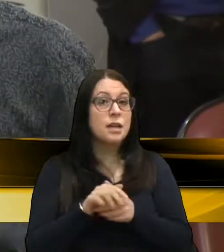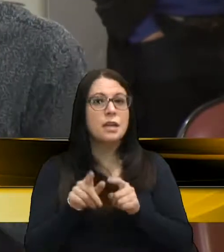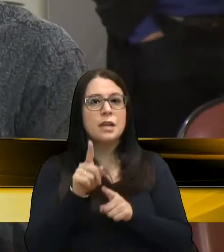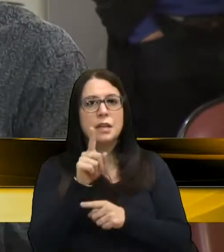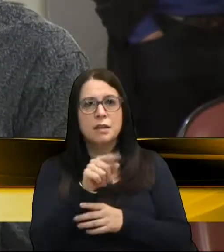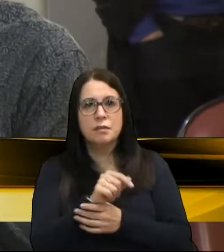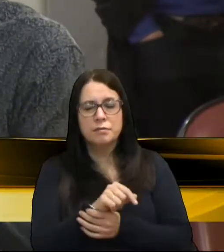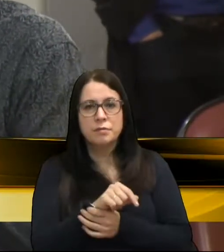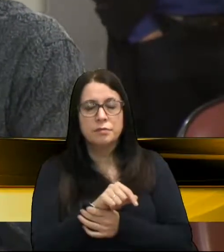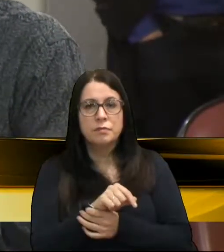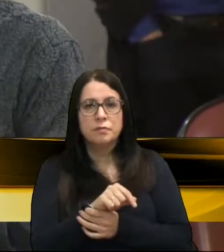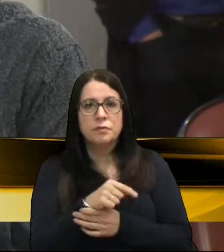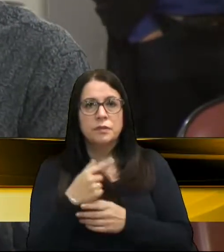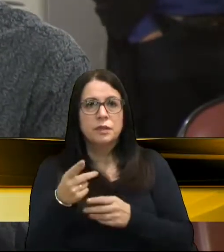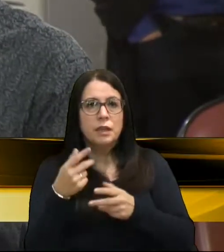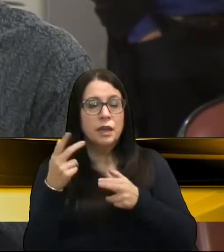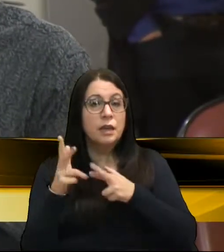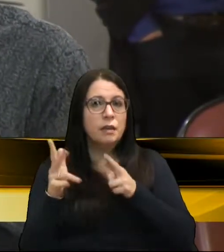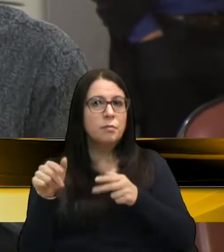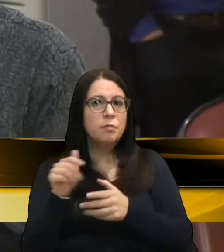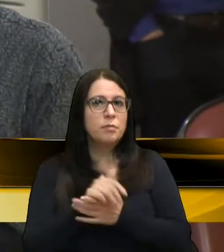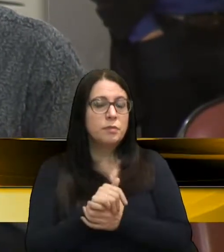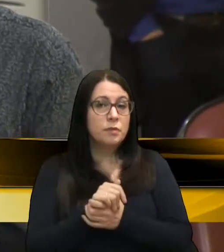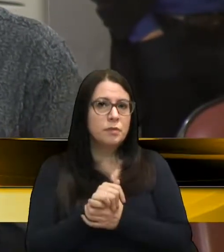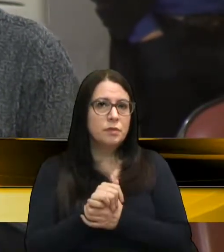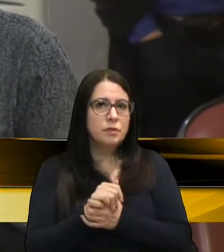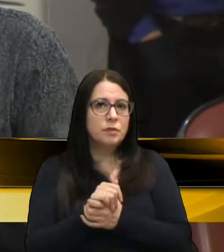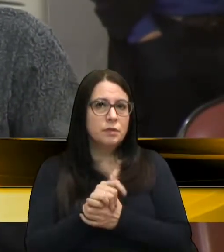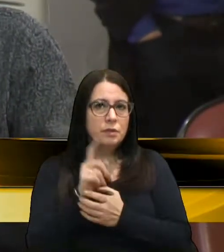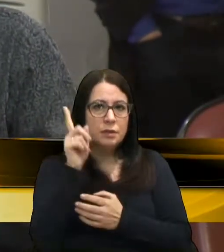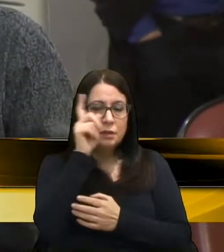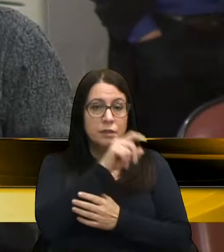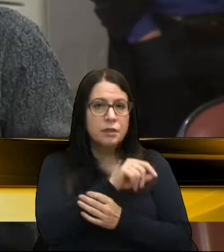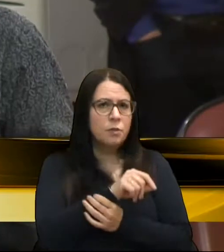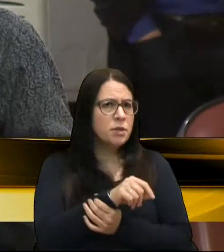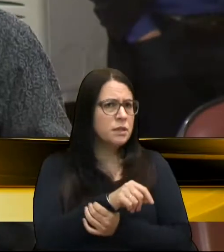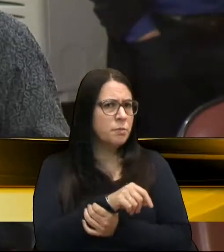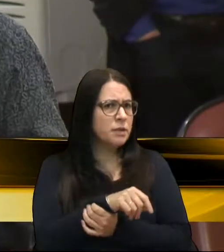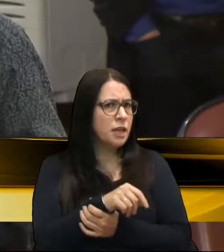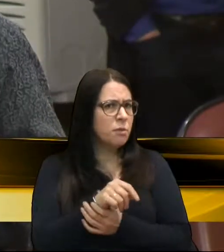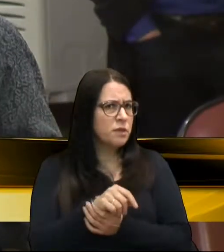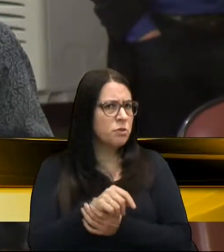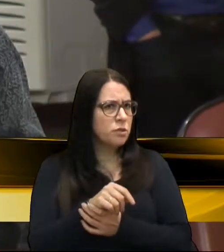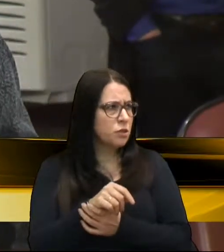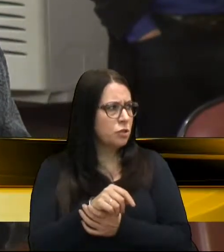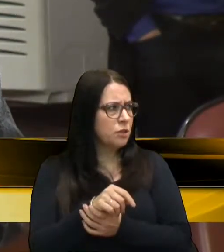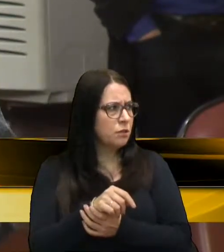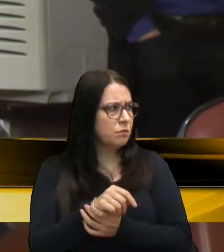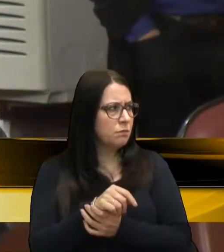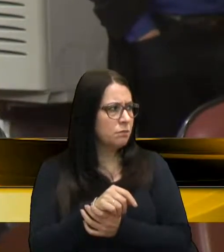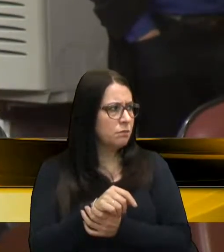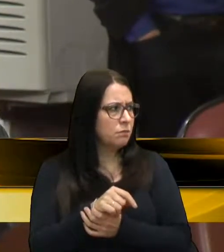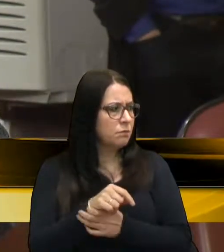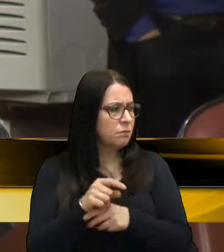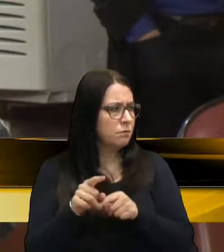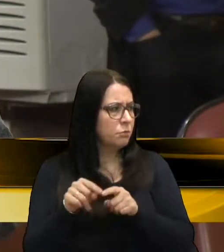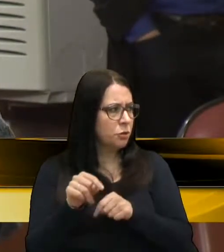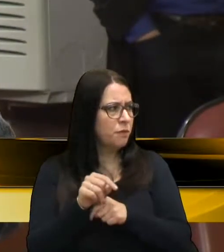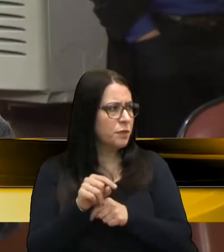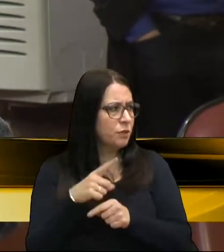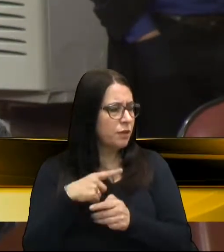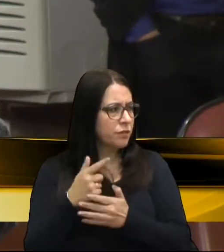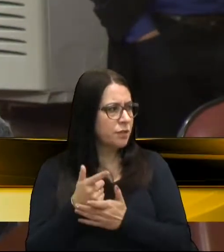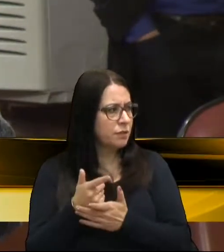vira. As pessoas querem se divertir, as pessoas querem ter um momento de lazer, de convívio. Parem, por favor, com essa obsessão.